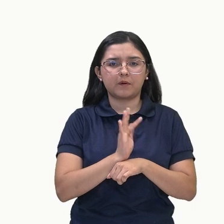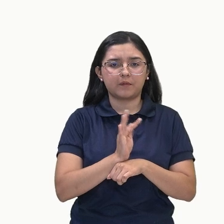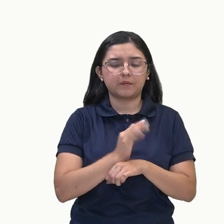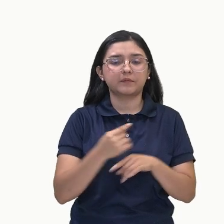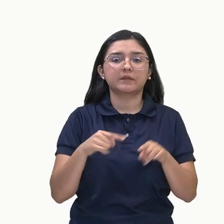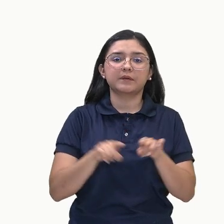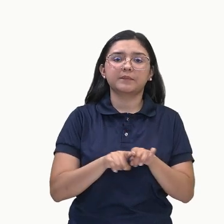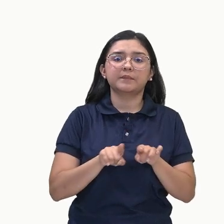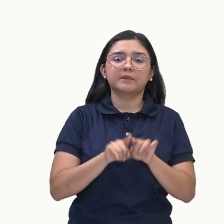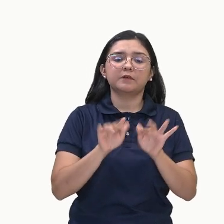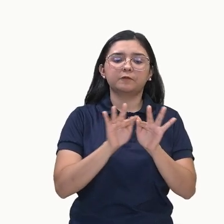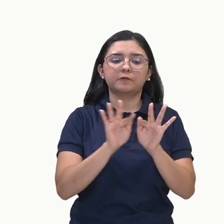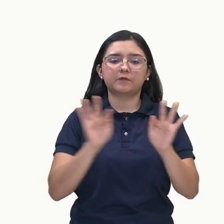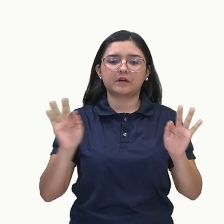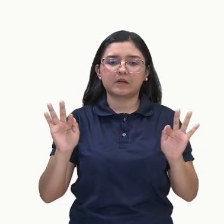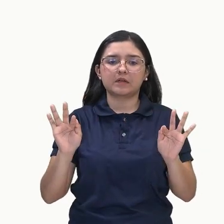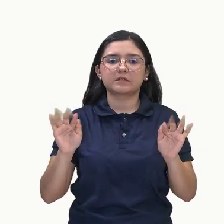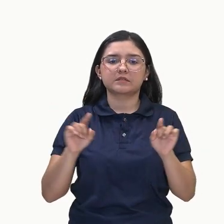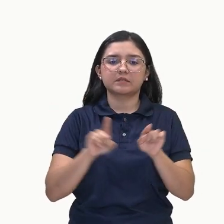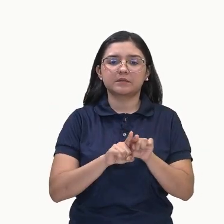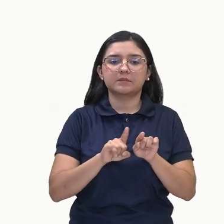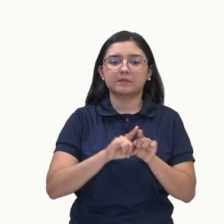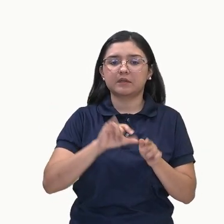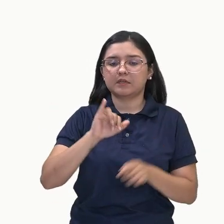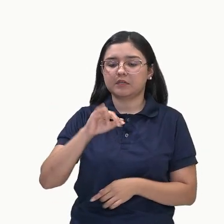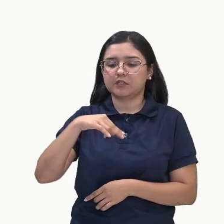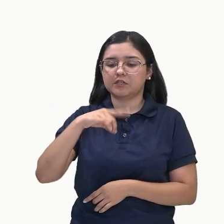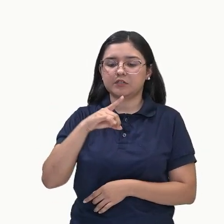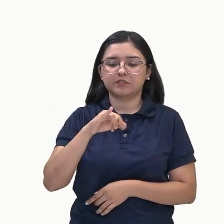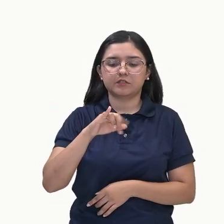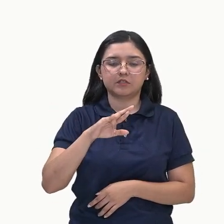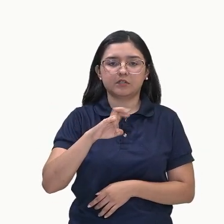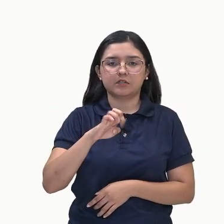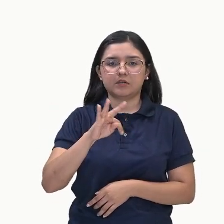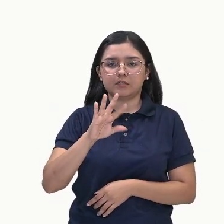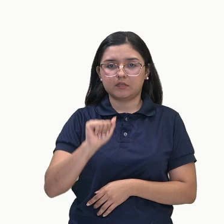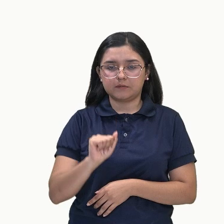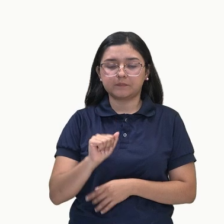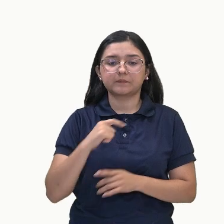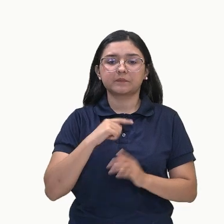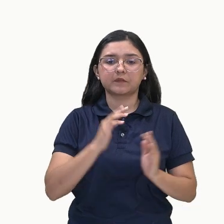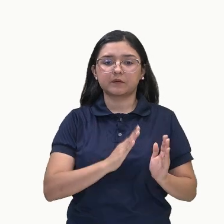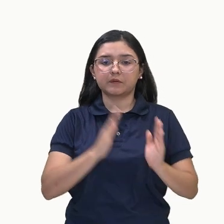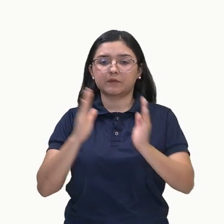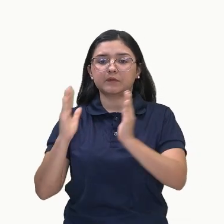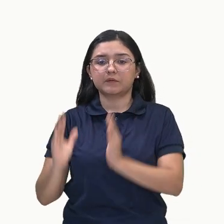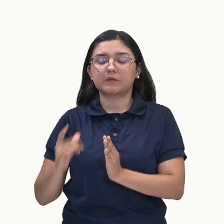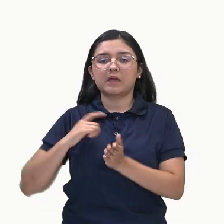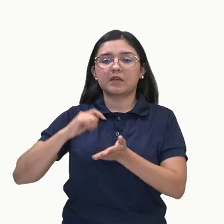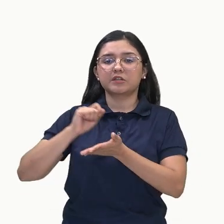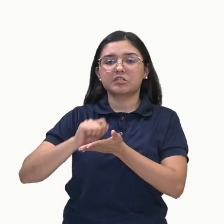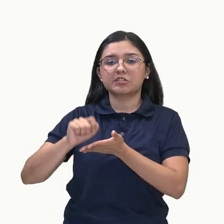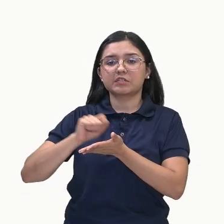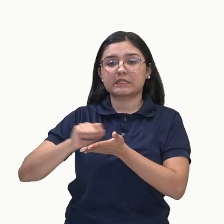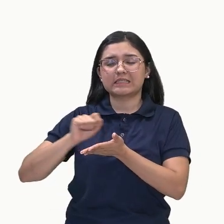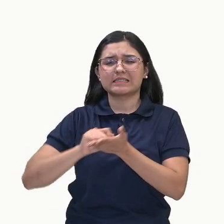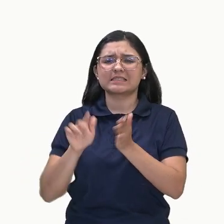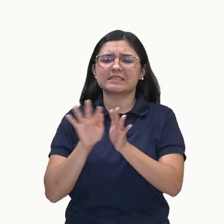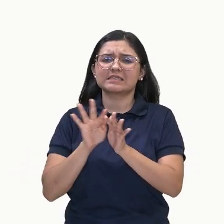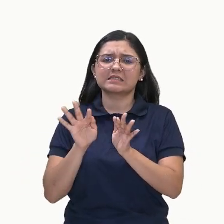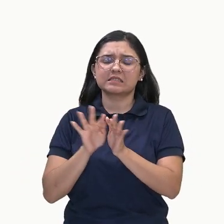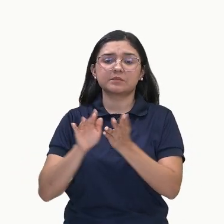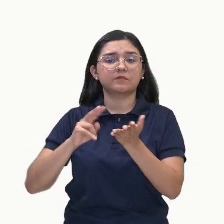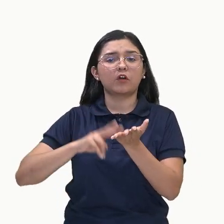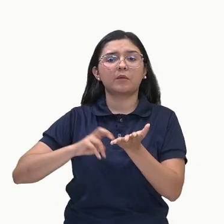de frases na ordem indireta. No arcadismo, a escrita simples,